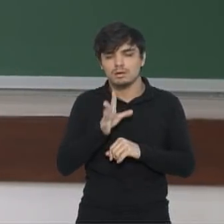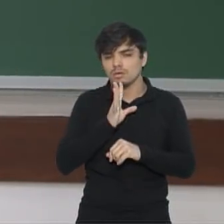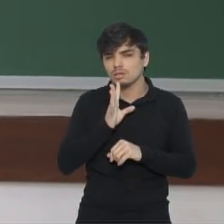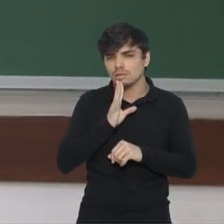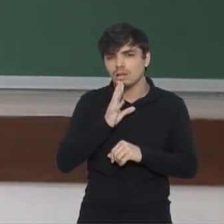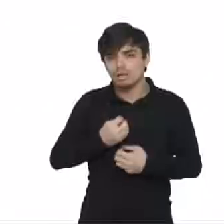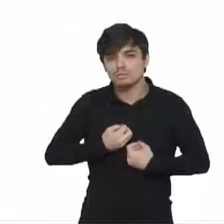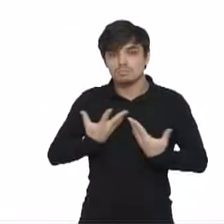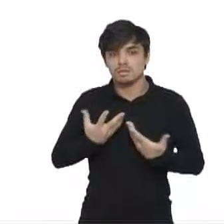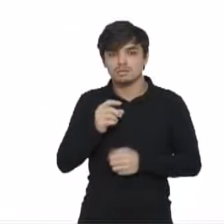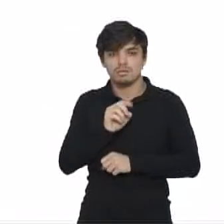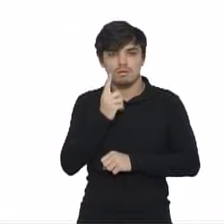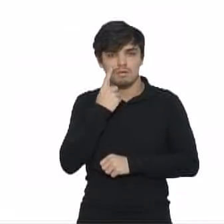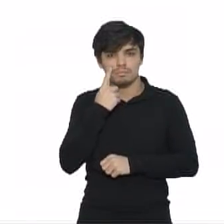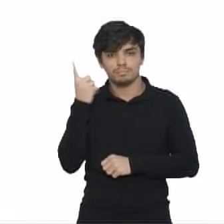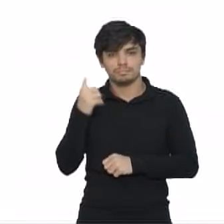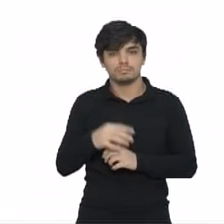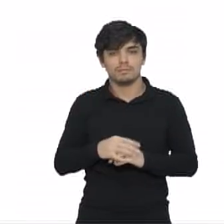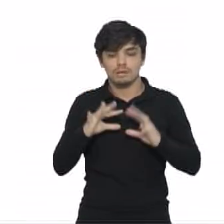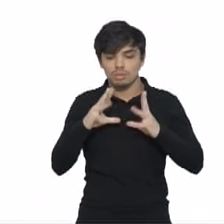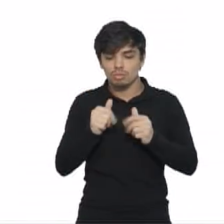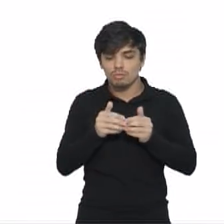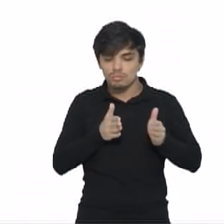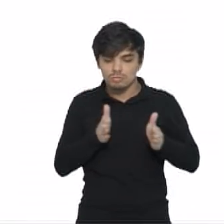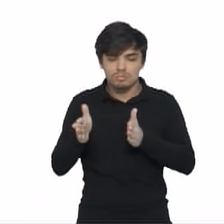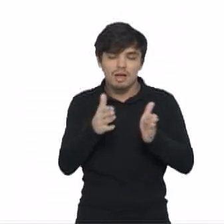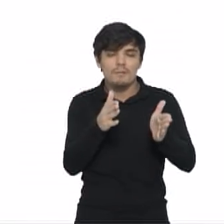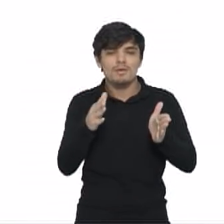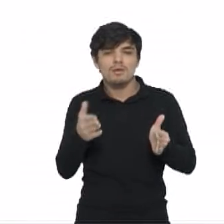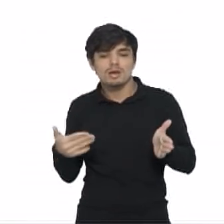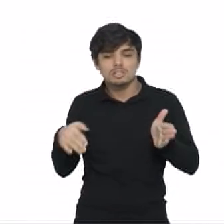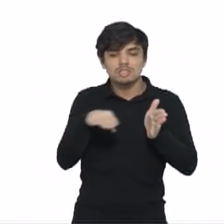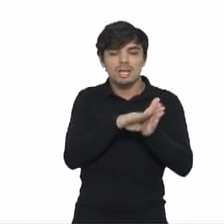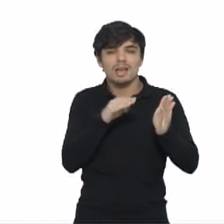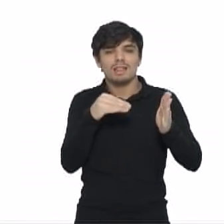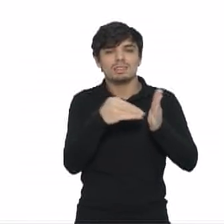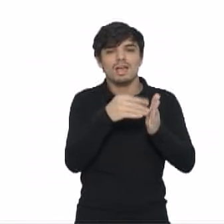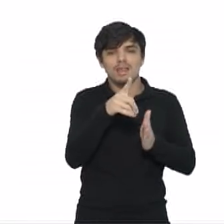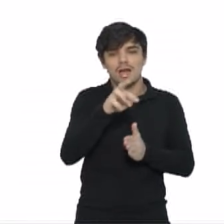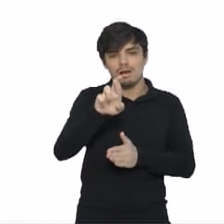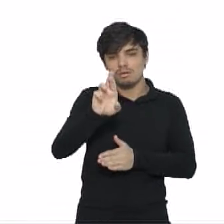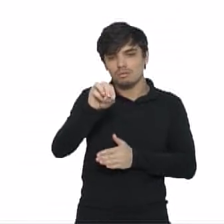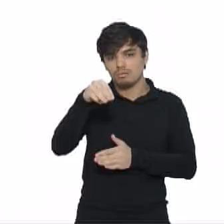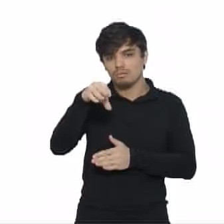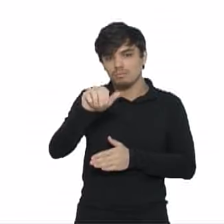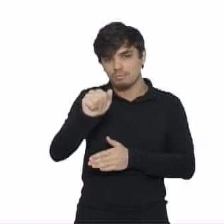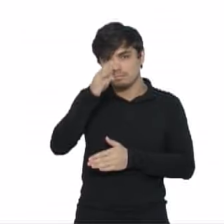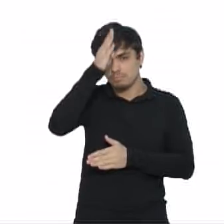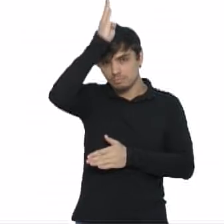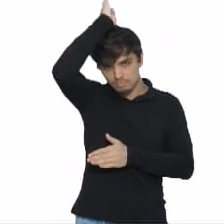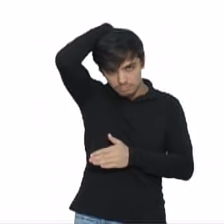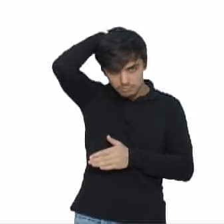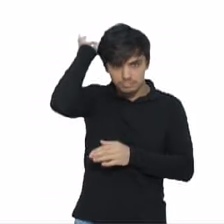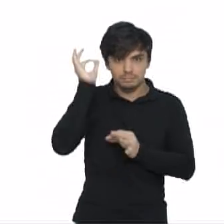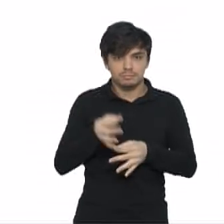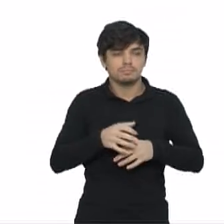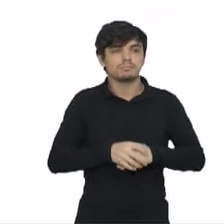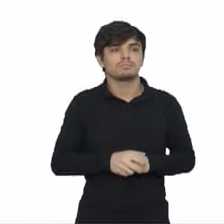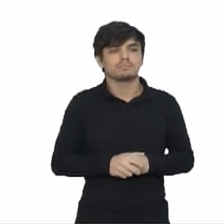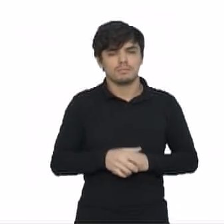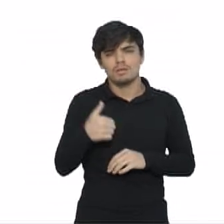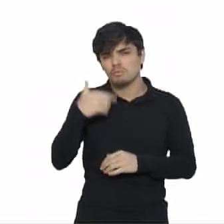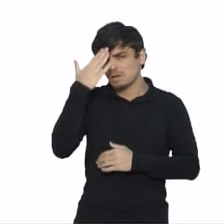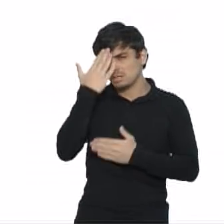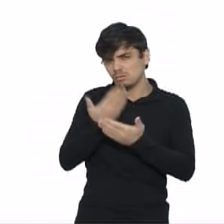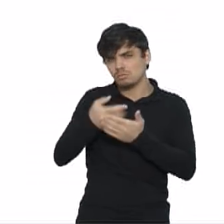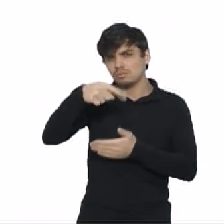expressão aqui, todos os caminhos levam a Roma. Eu acredito que a maioria de vocês já tenha ouvido falar nisso, sim. Então, nós